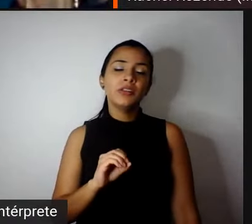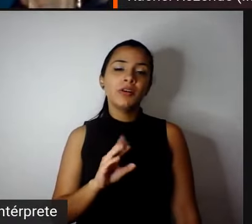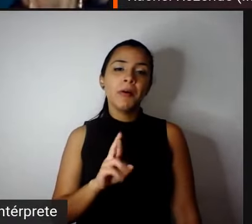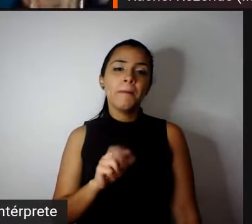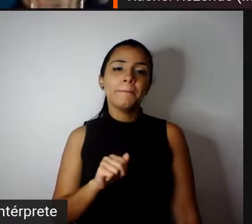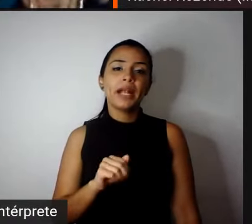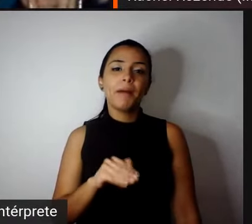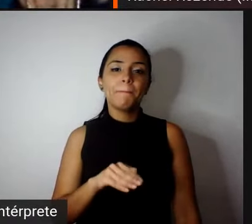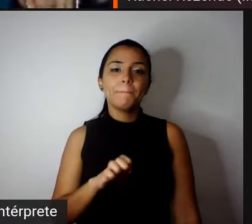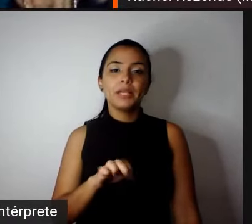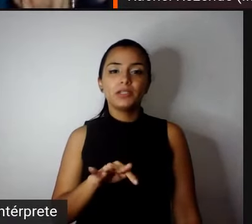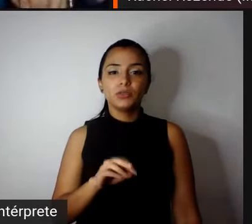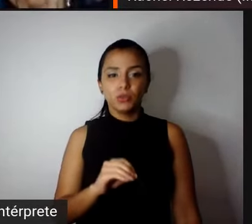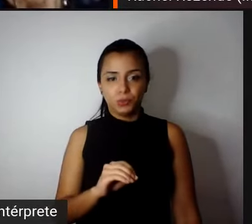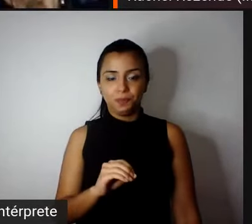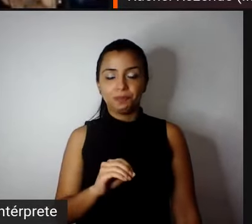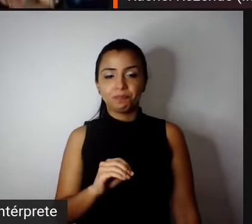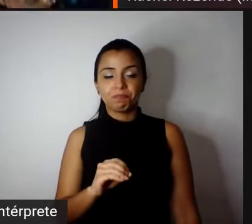Então,